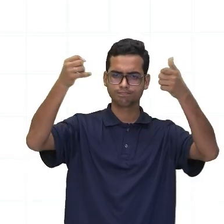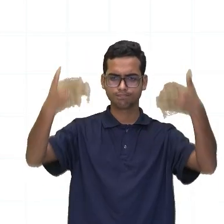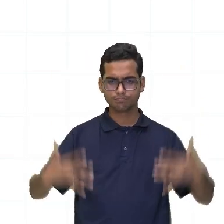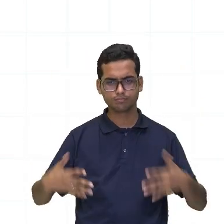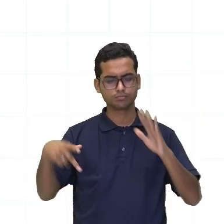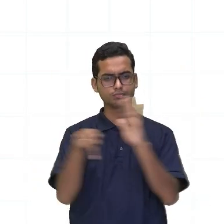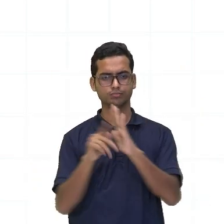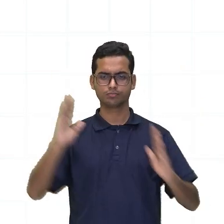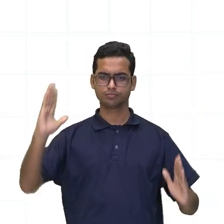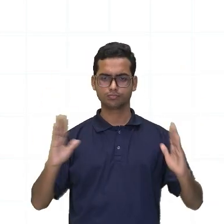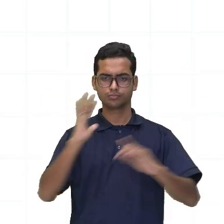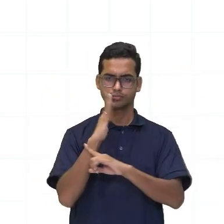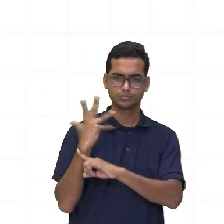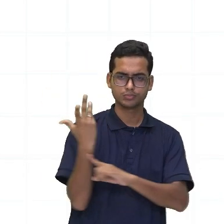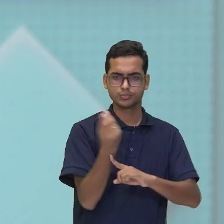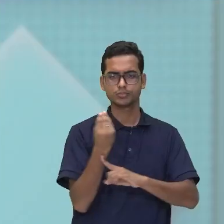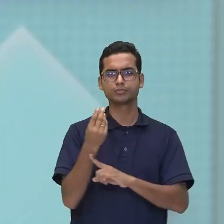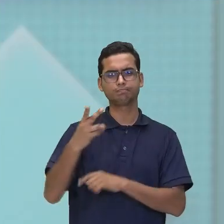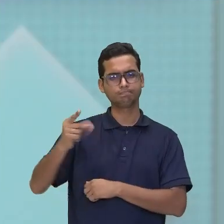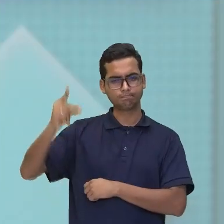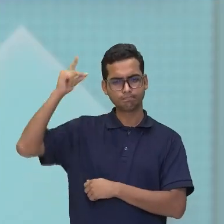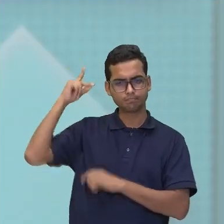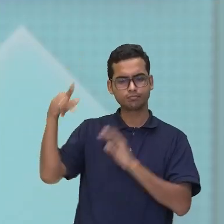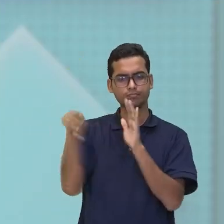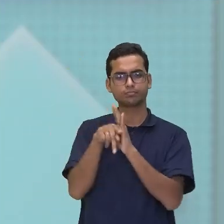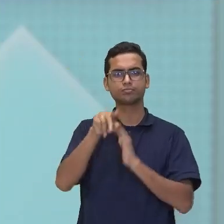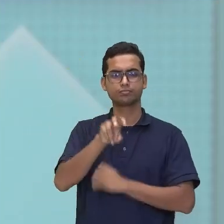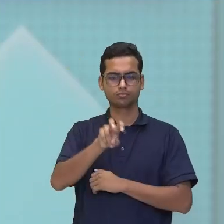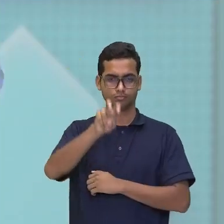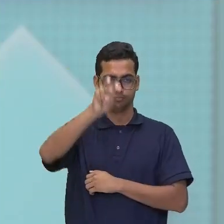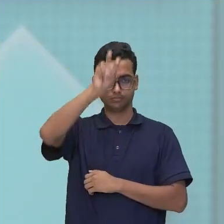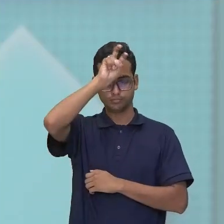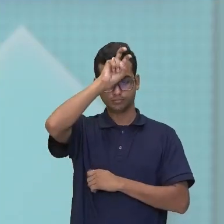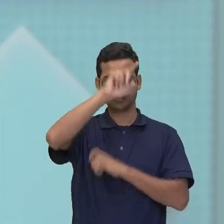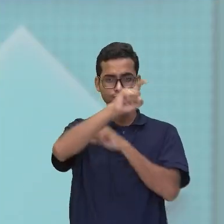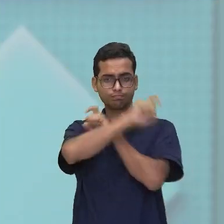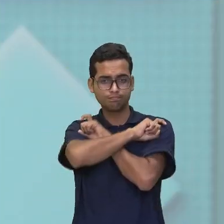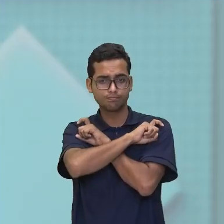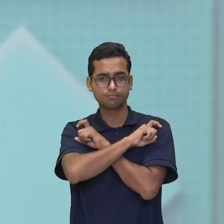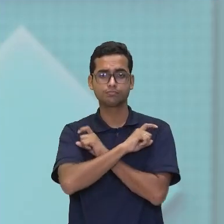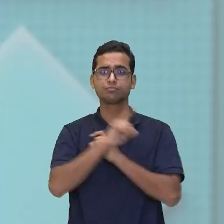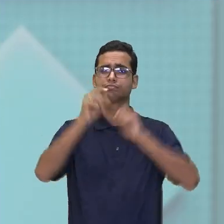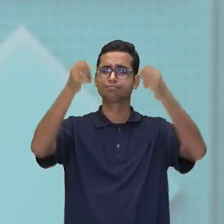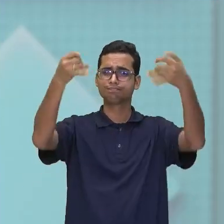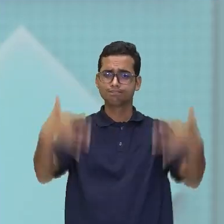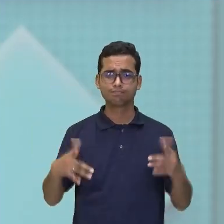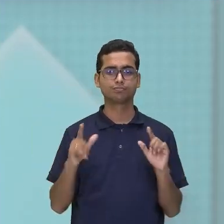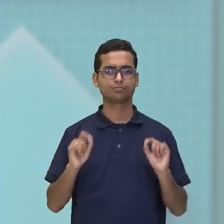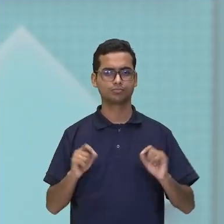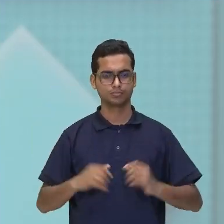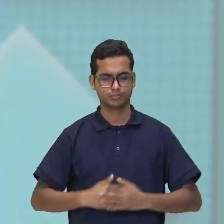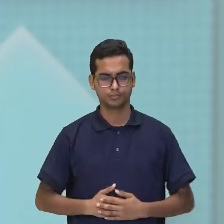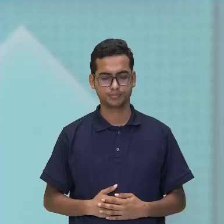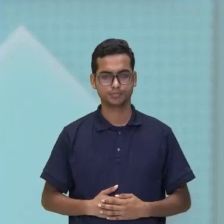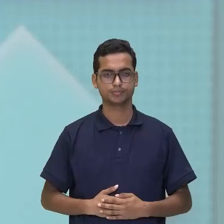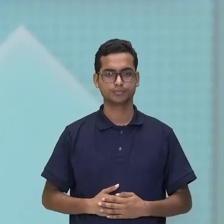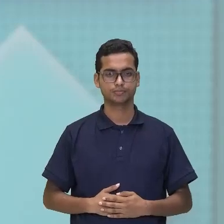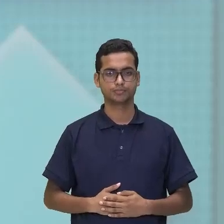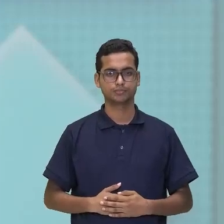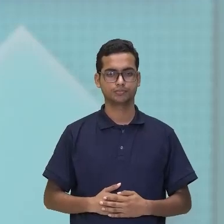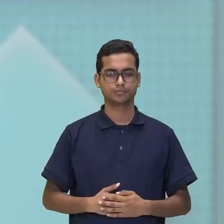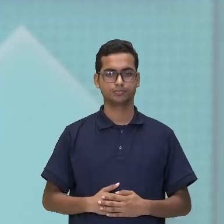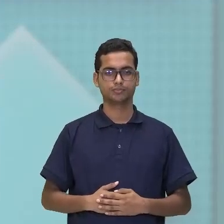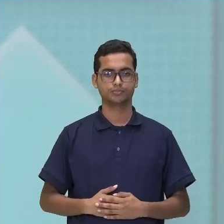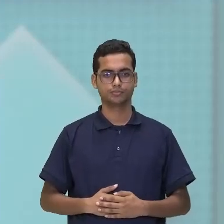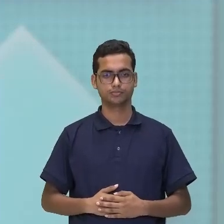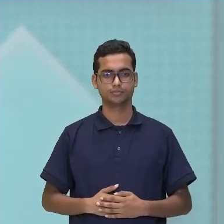esse período da arte antiga, que é a arte egípcia, ele vai falar também que ele não tem a questão do artista, ele